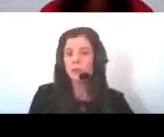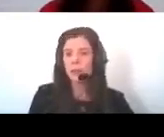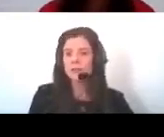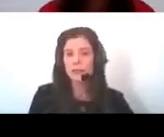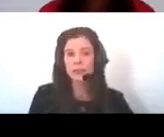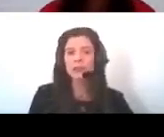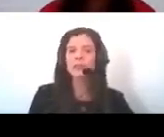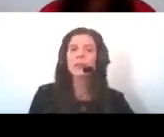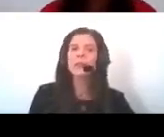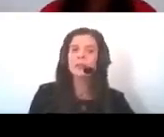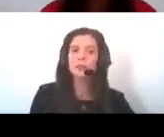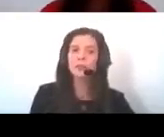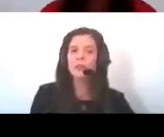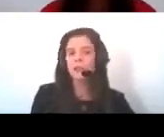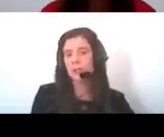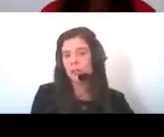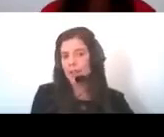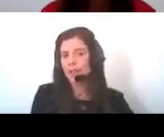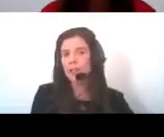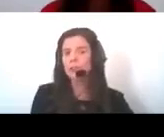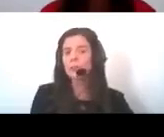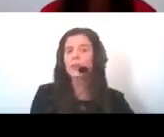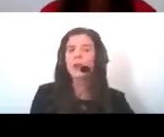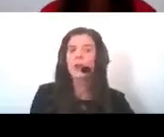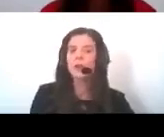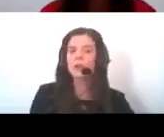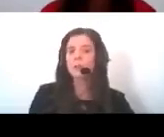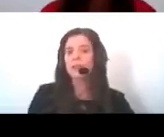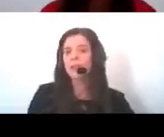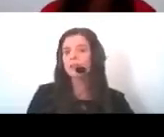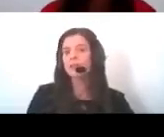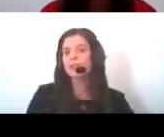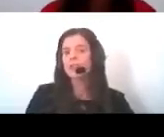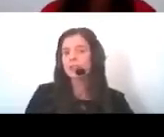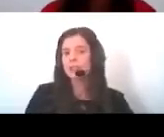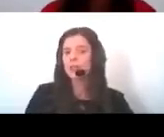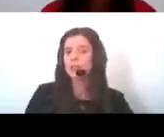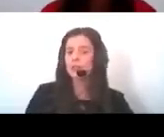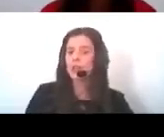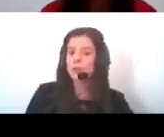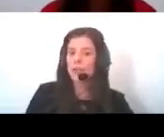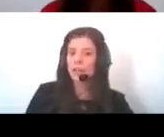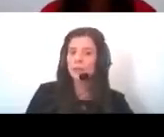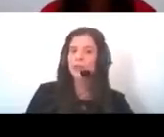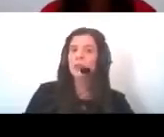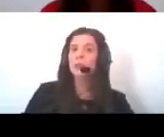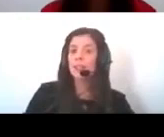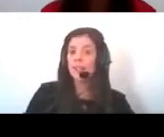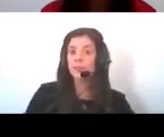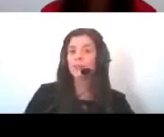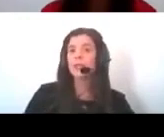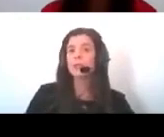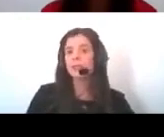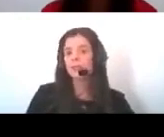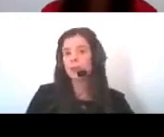4 departamentos, sendo um o departamento técnico, outro é o departamento de fiscalização e gestão de contratos. Por que